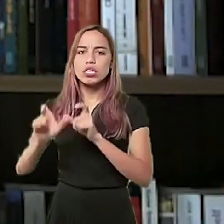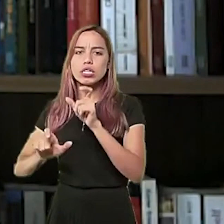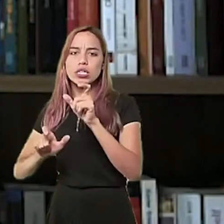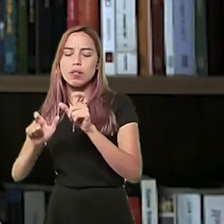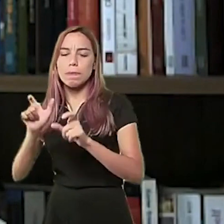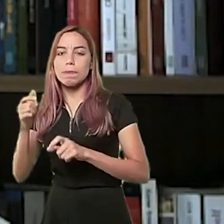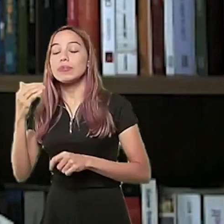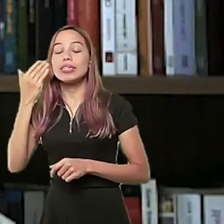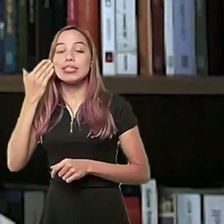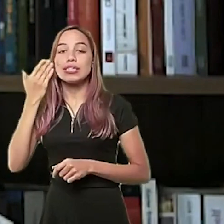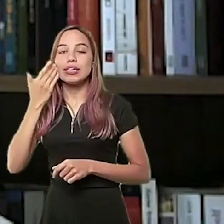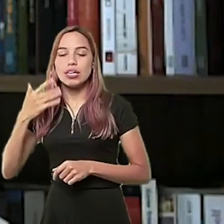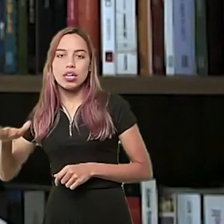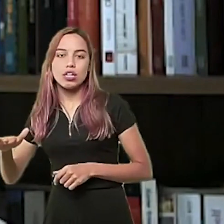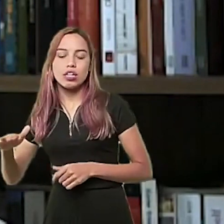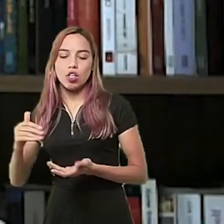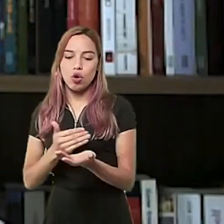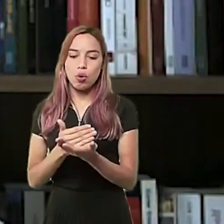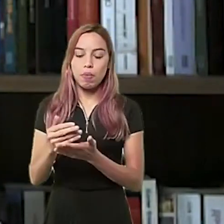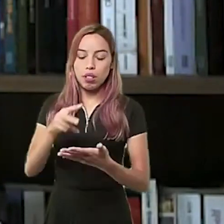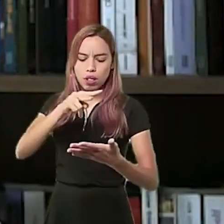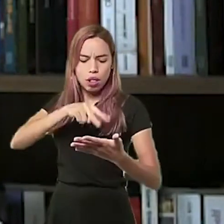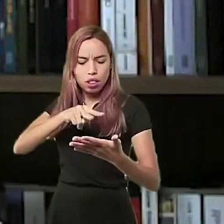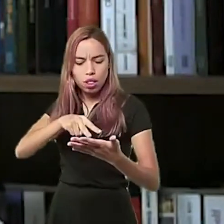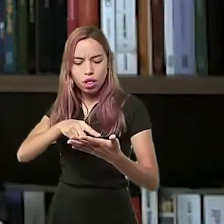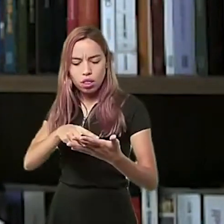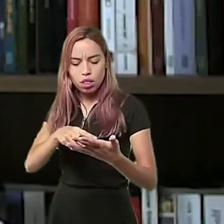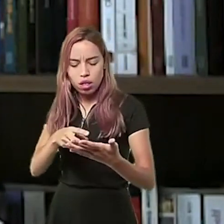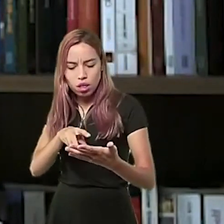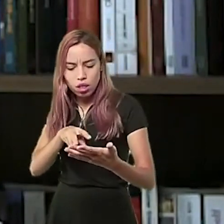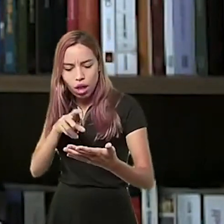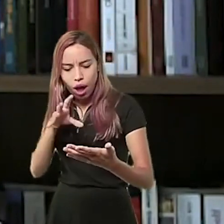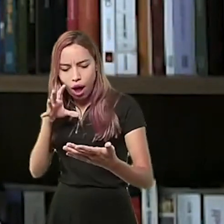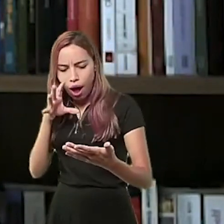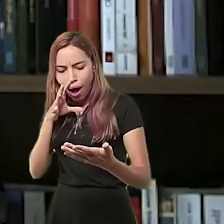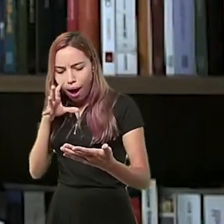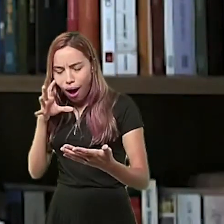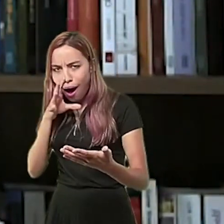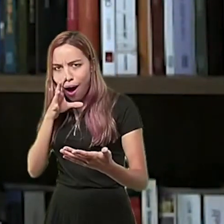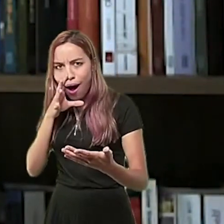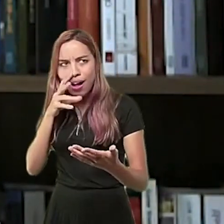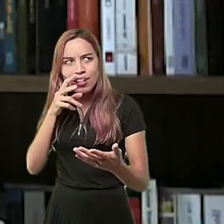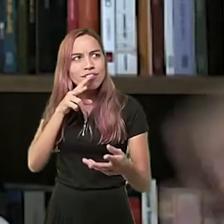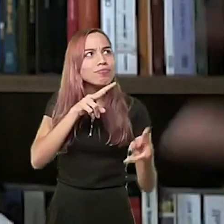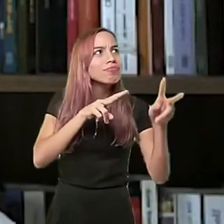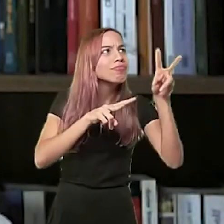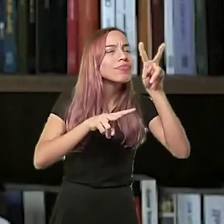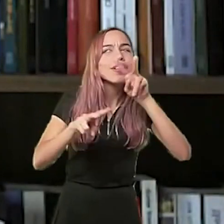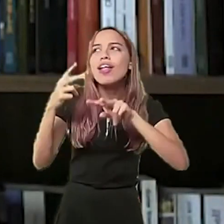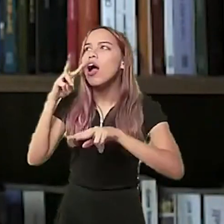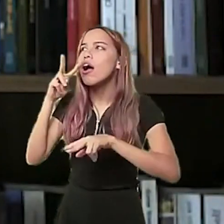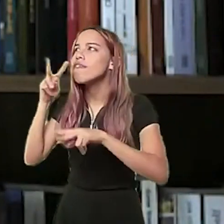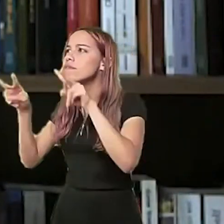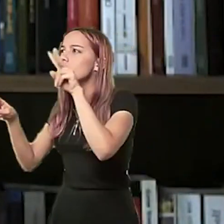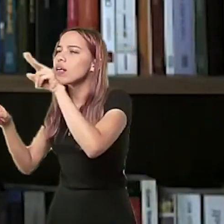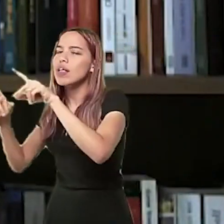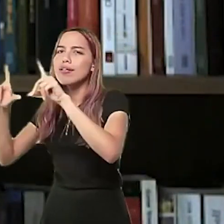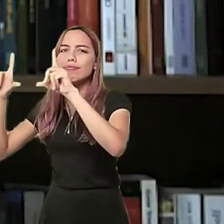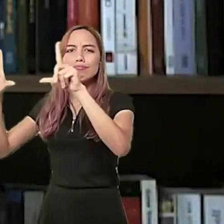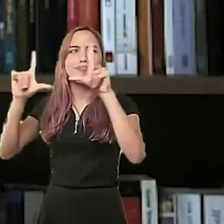começa a ler, fica um tanto fascinado quando passa por um lugar, por um muro e pode ler ali o que